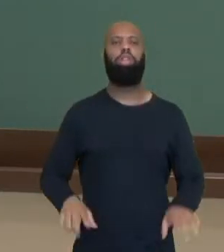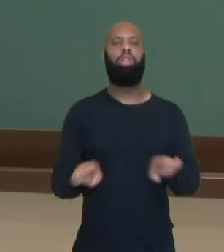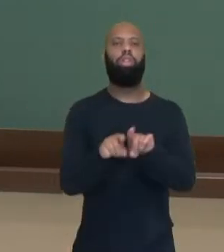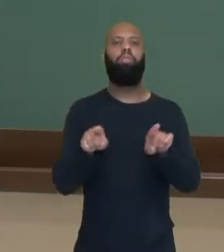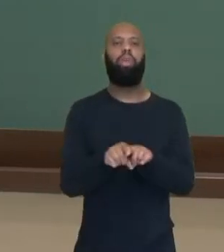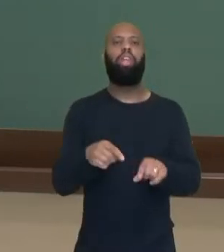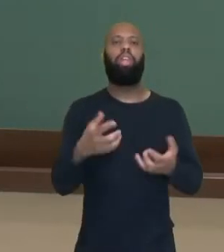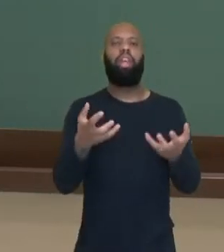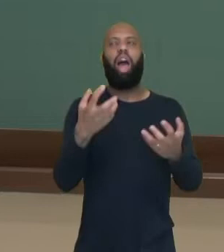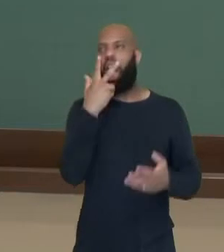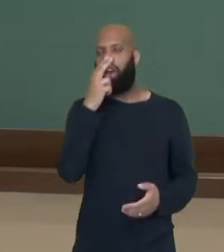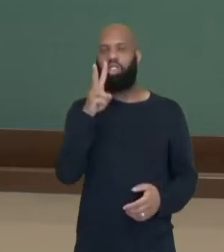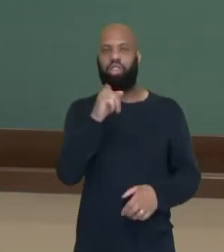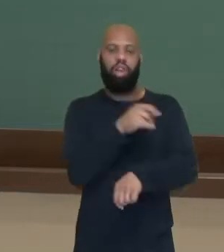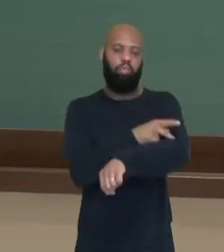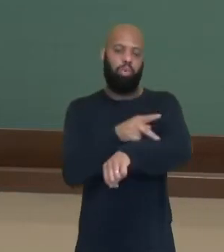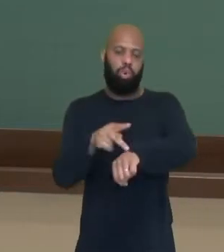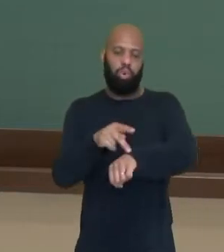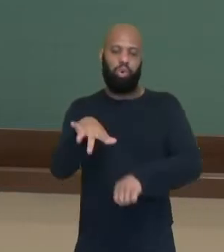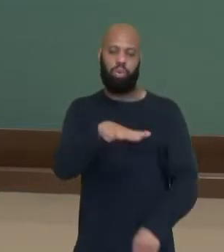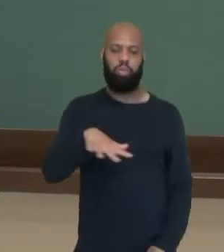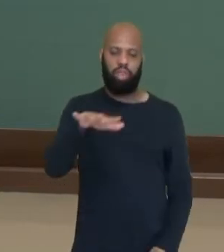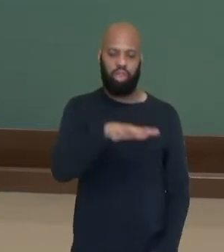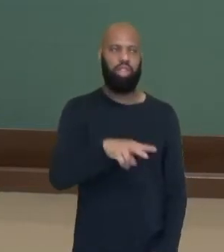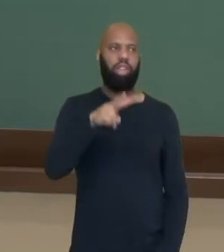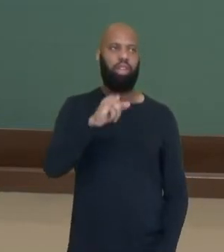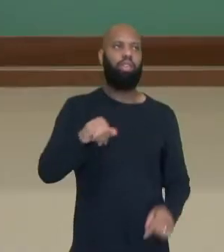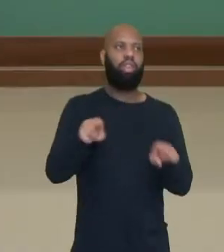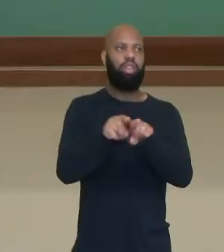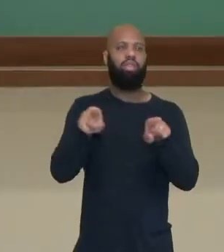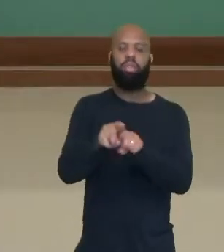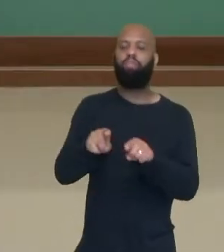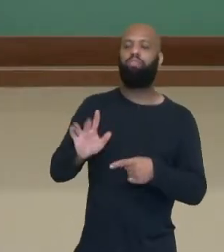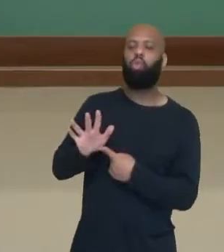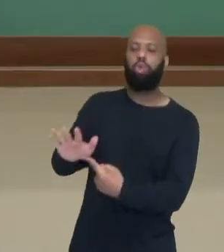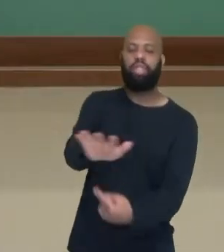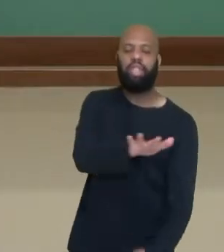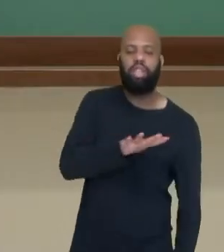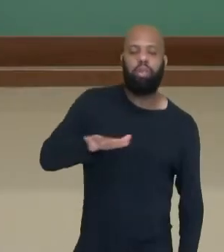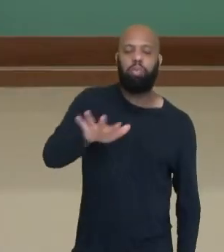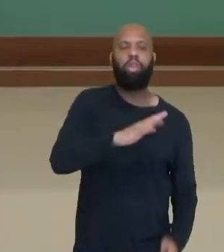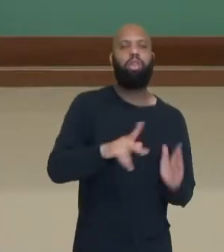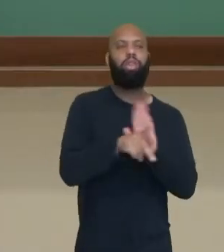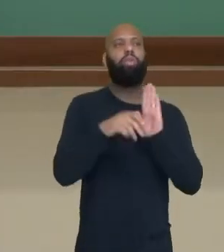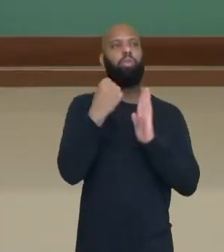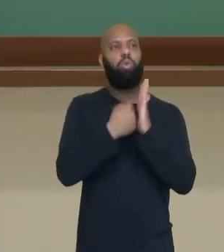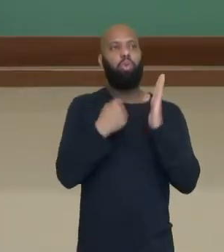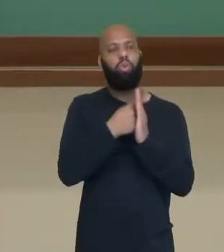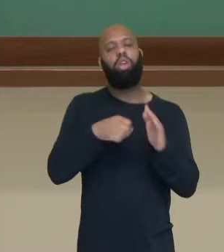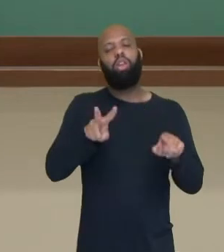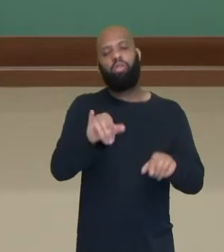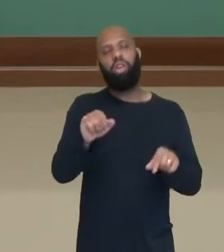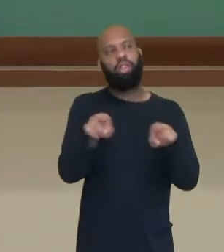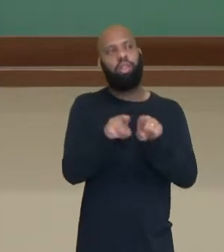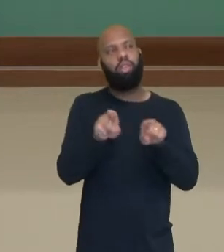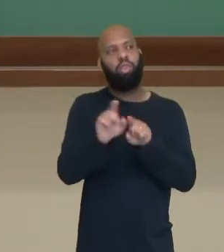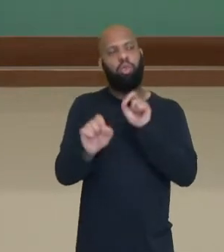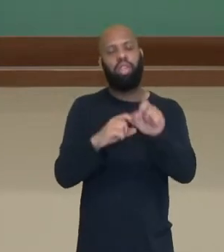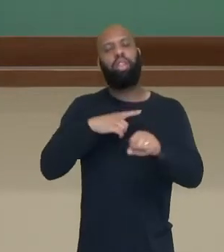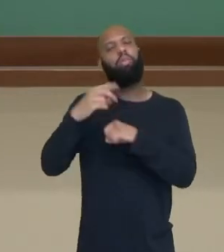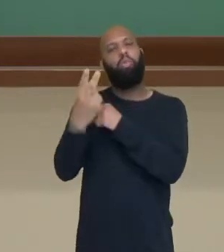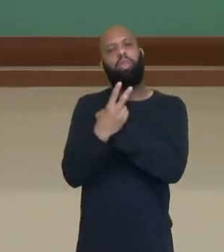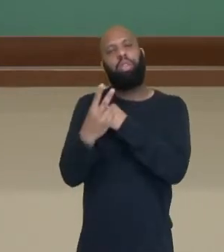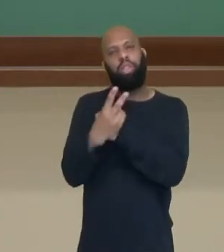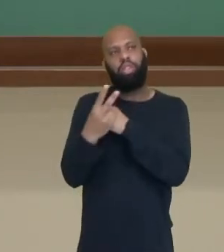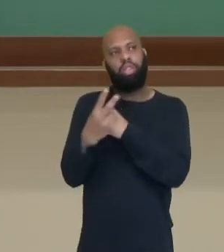Então, eles acreditam que purificando, consagrando esse ambiente, essa área de luta, eles também vão estar sendo